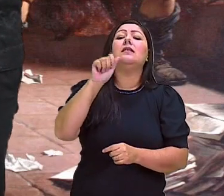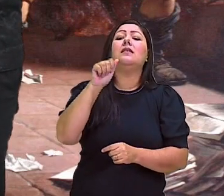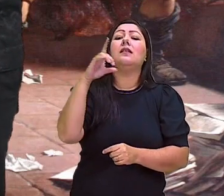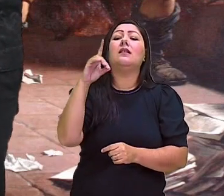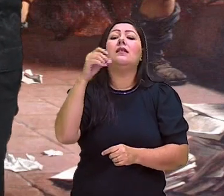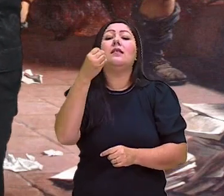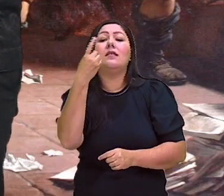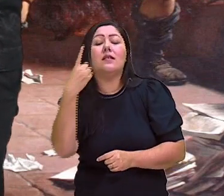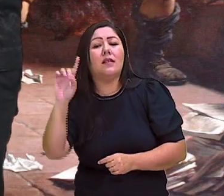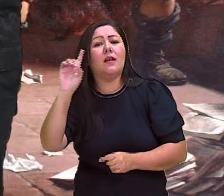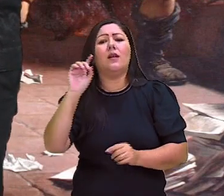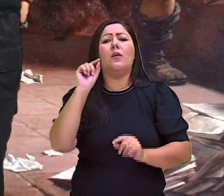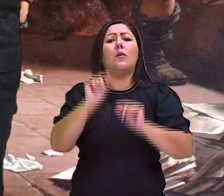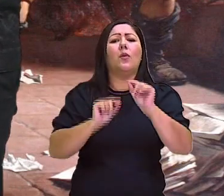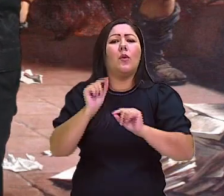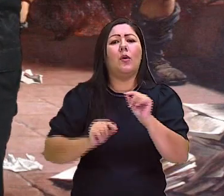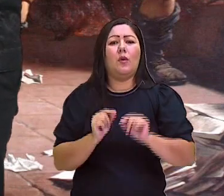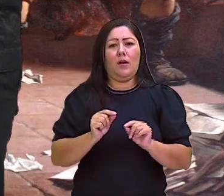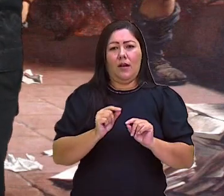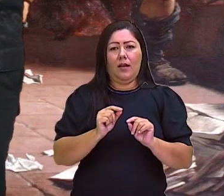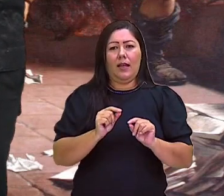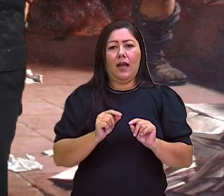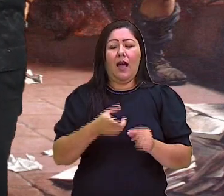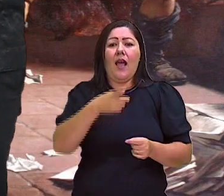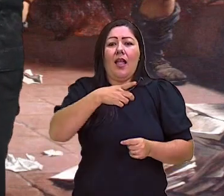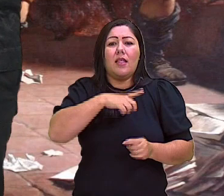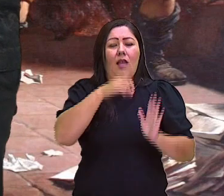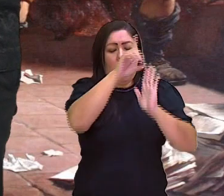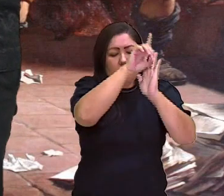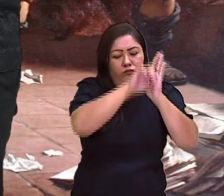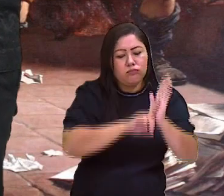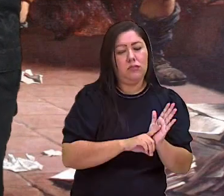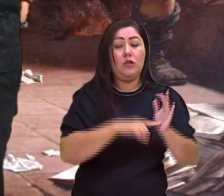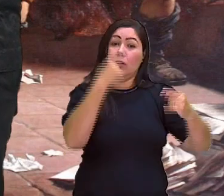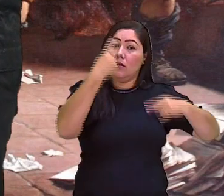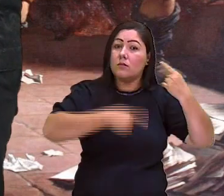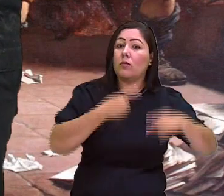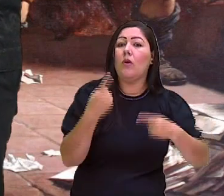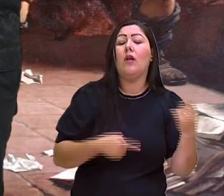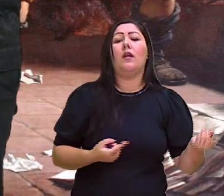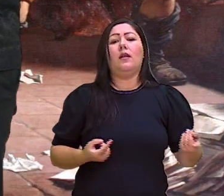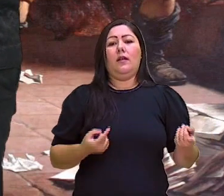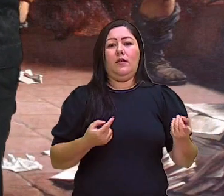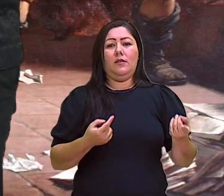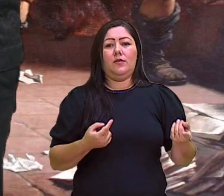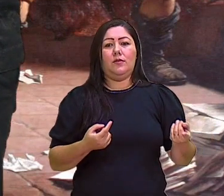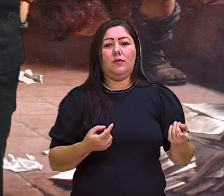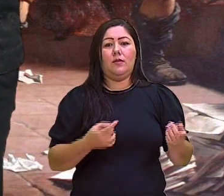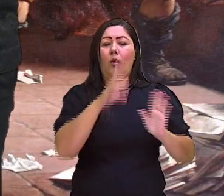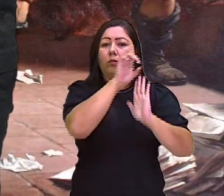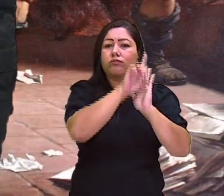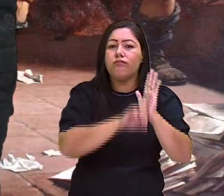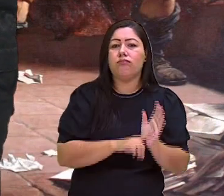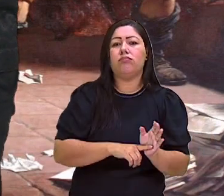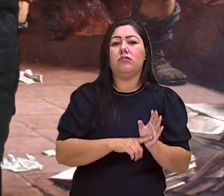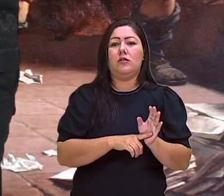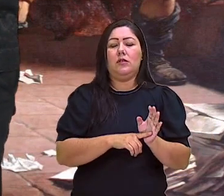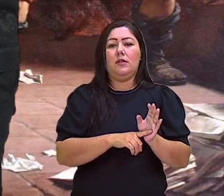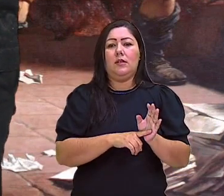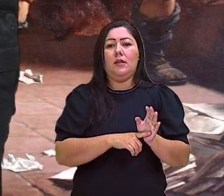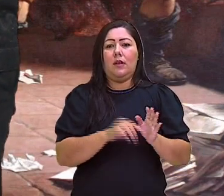um Estado, usufrui de direitos civis e políticos, por este